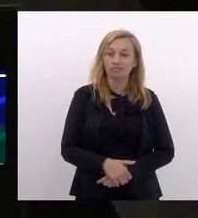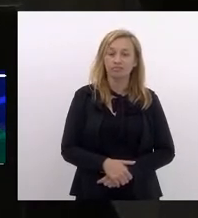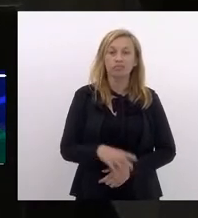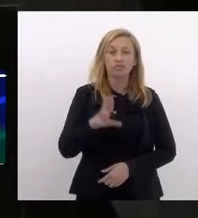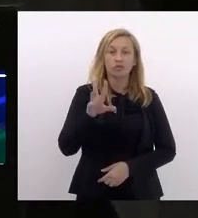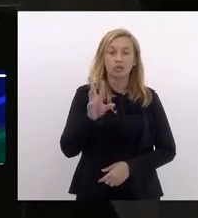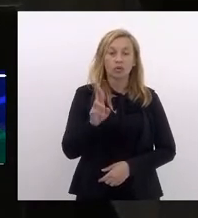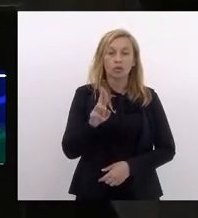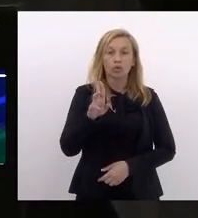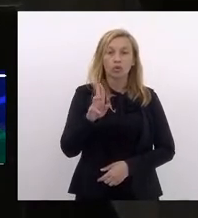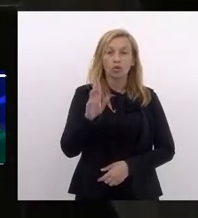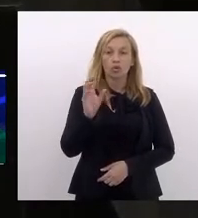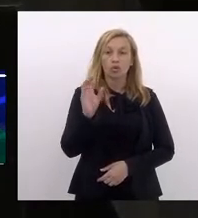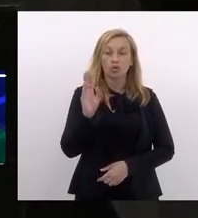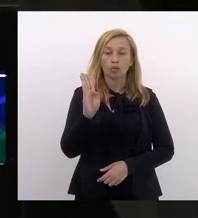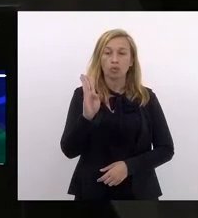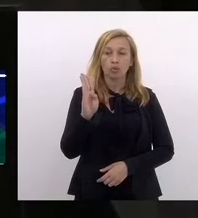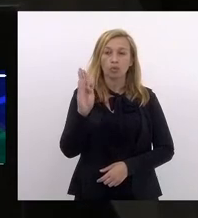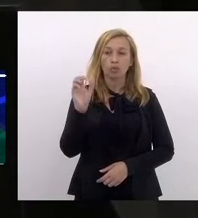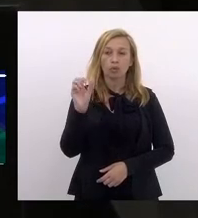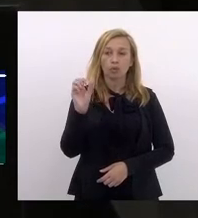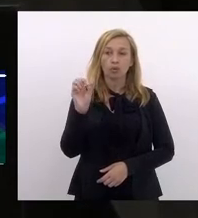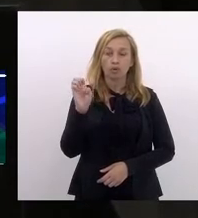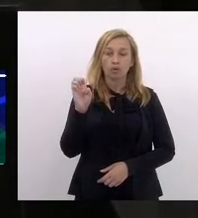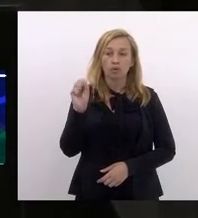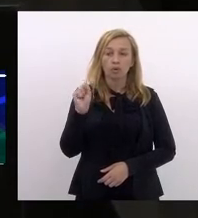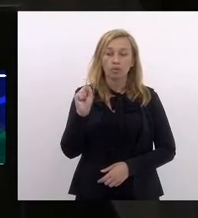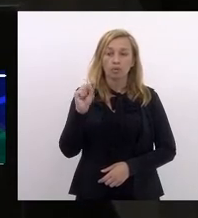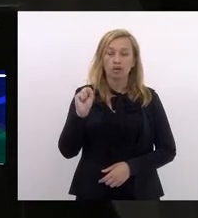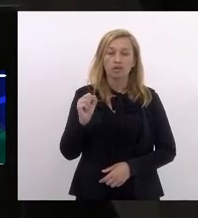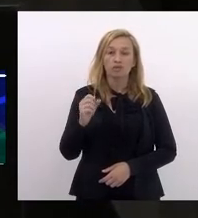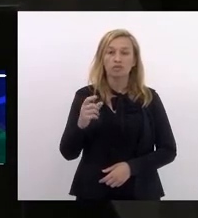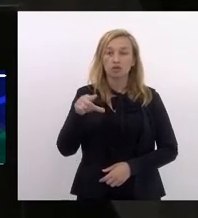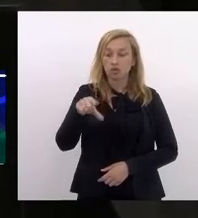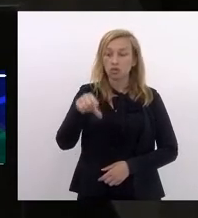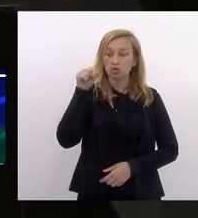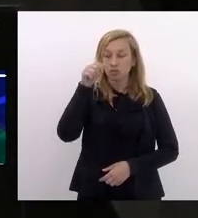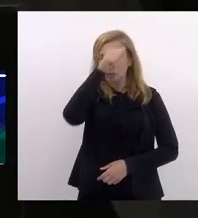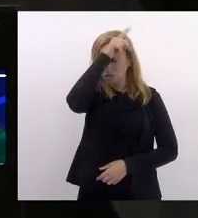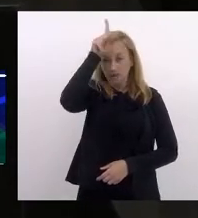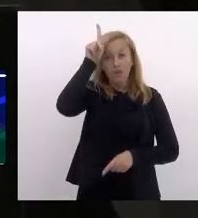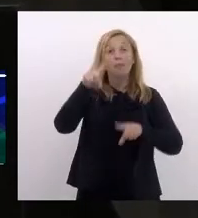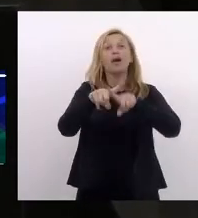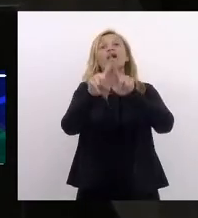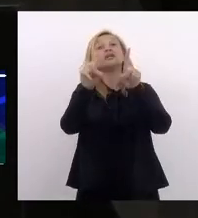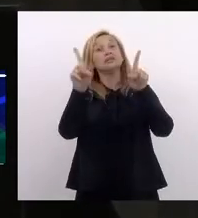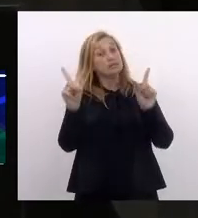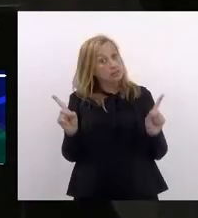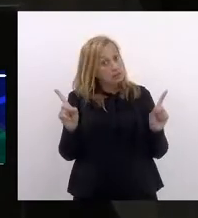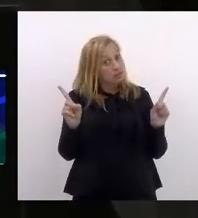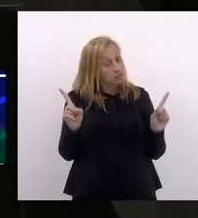Rubens Bontempo foi eleito prefeito, mas,